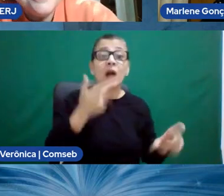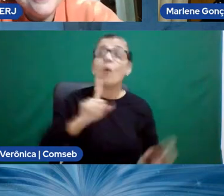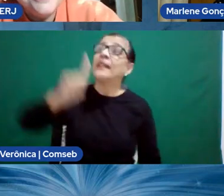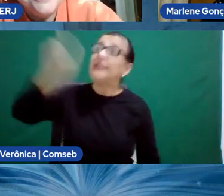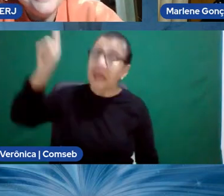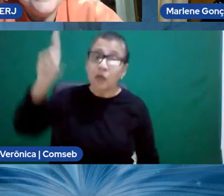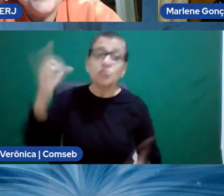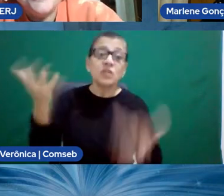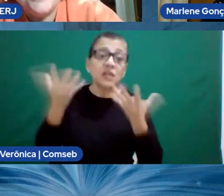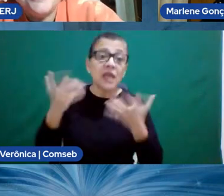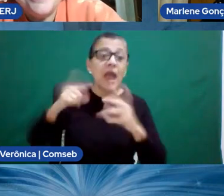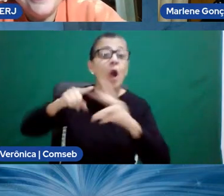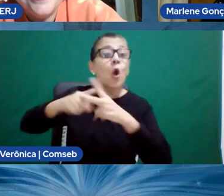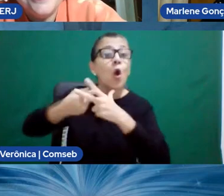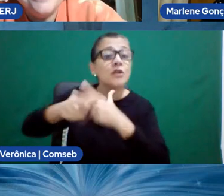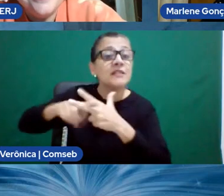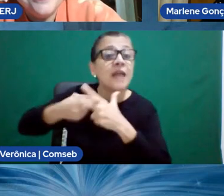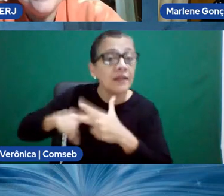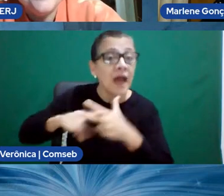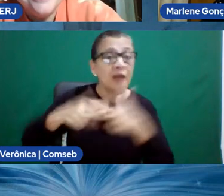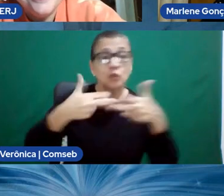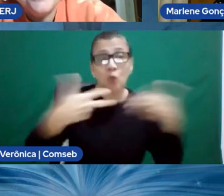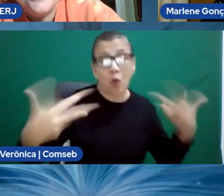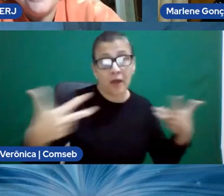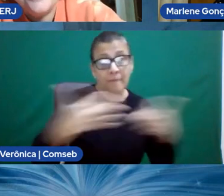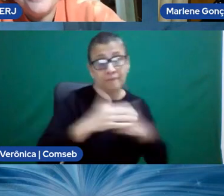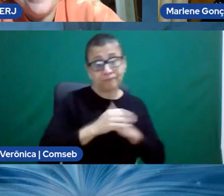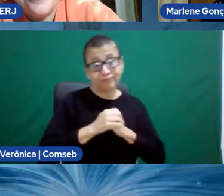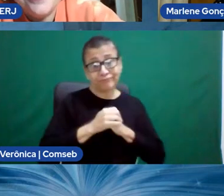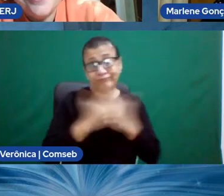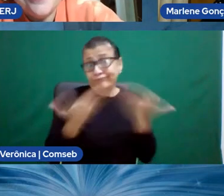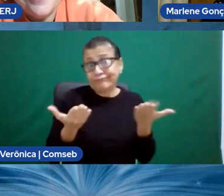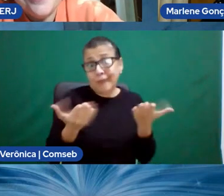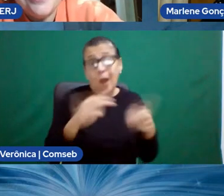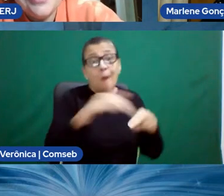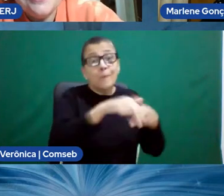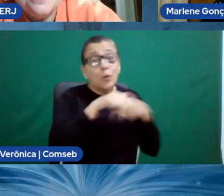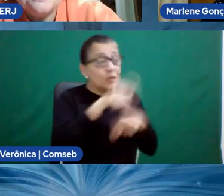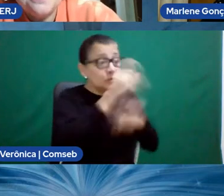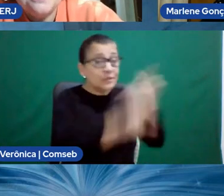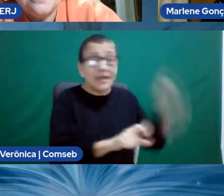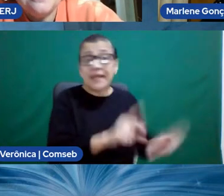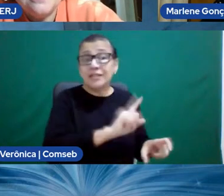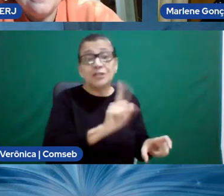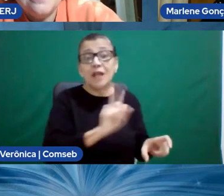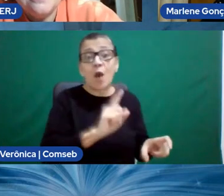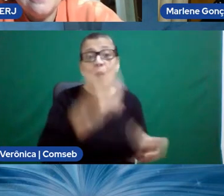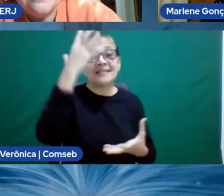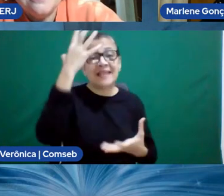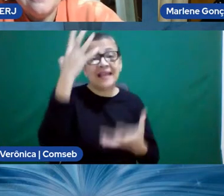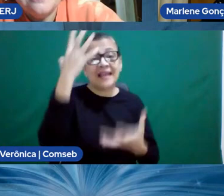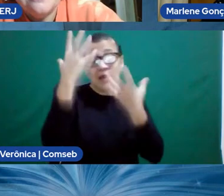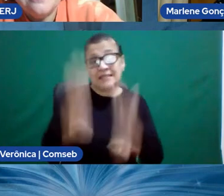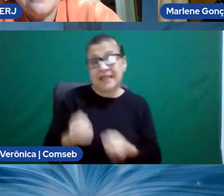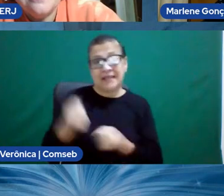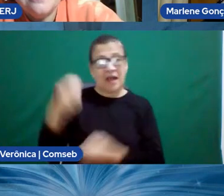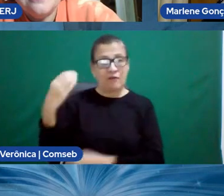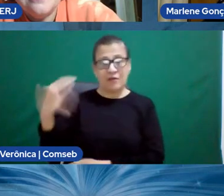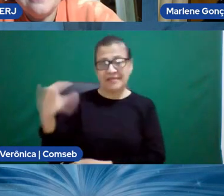Então é o Deus das lacunas. Por isso que eles não aceitavam. Mas se nós compreendermos